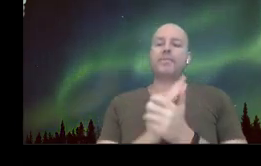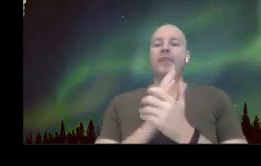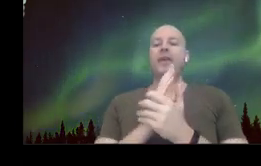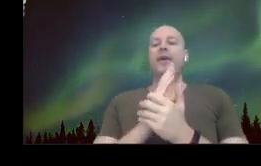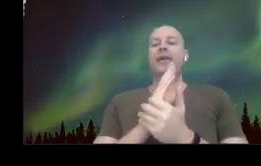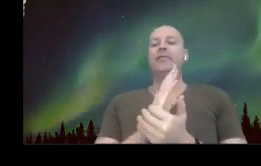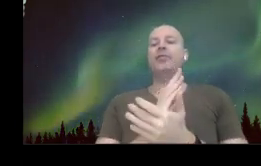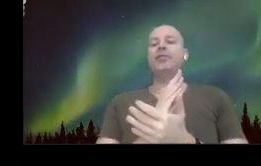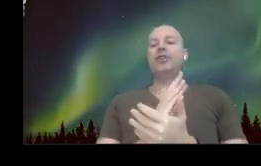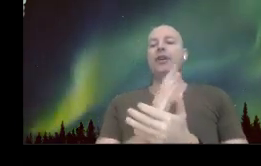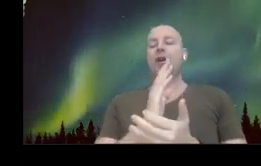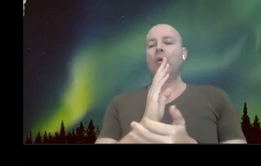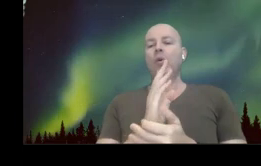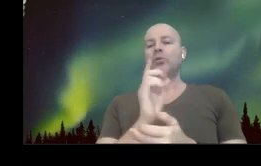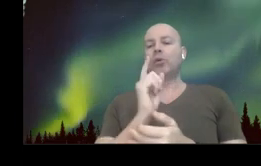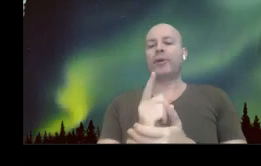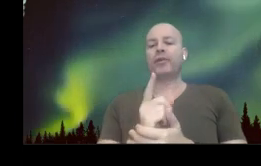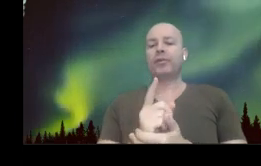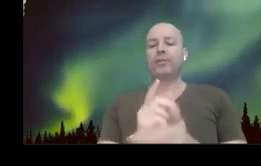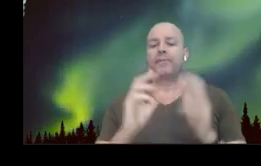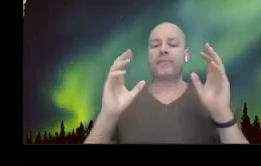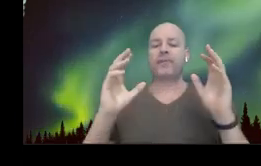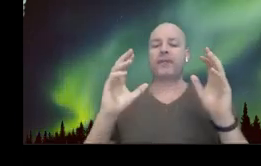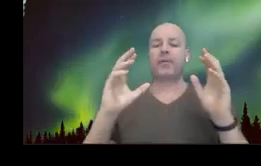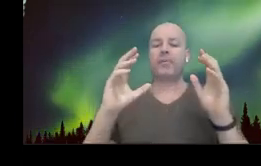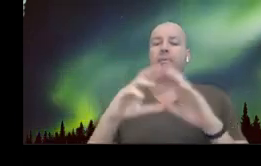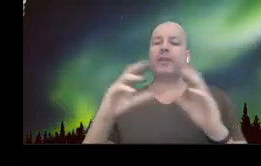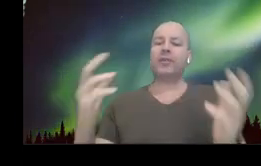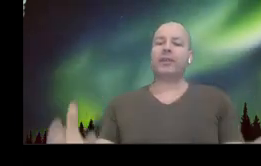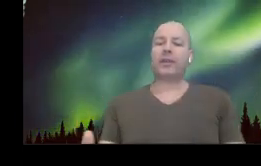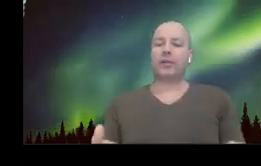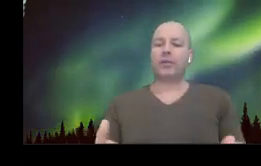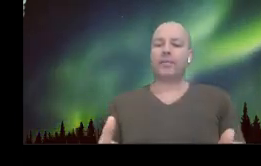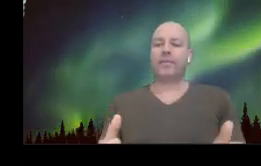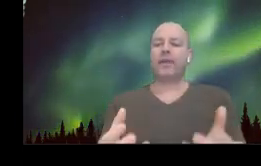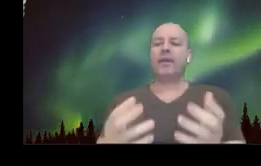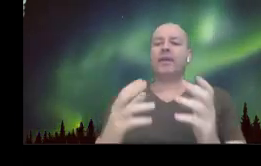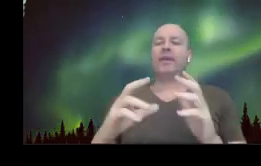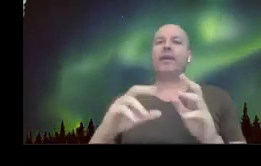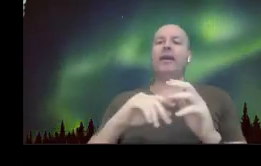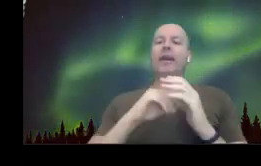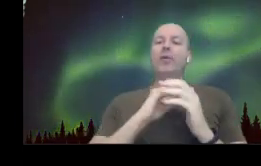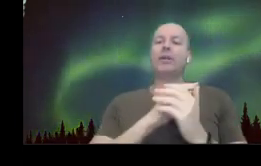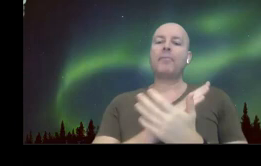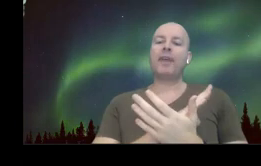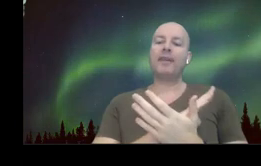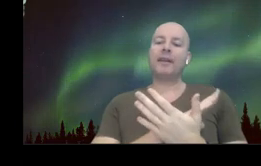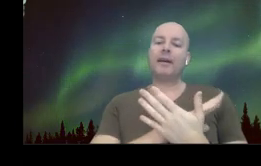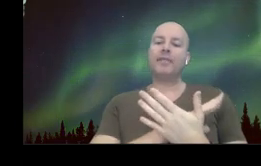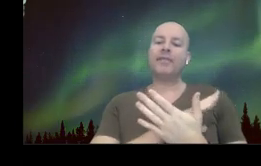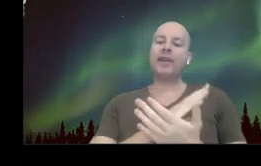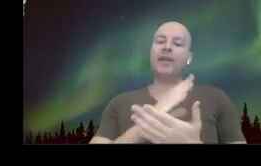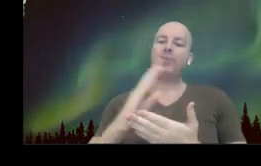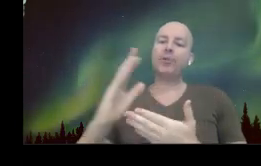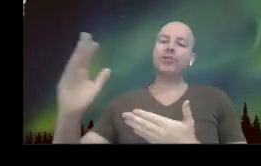constituída. Existe um documento para o Brasil inteiro que